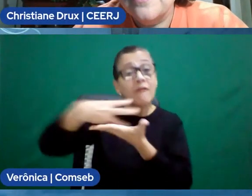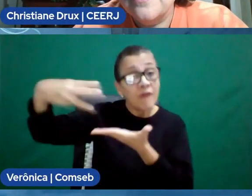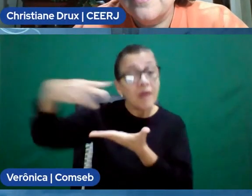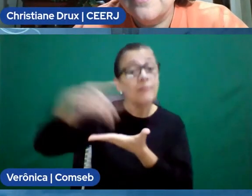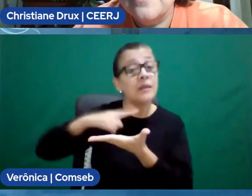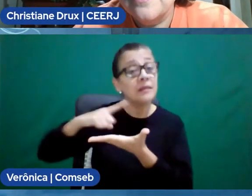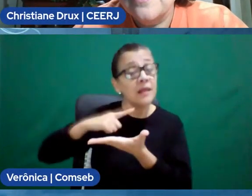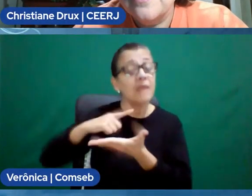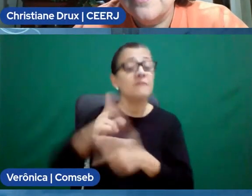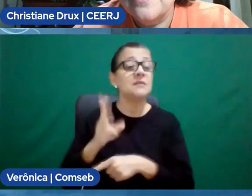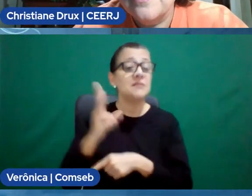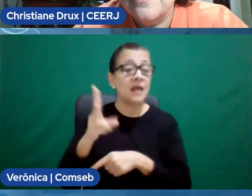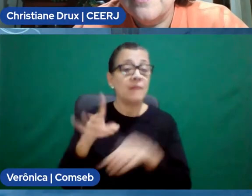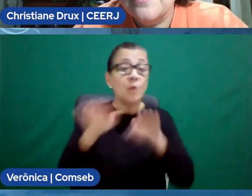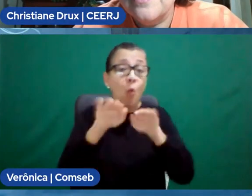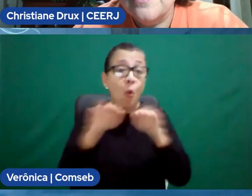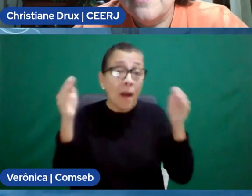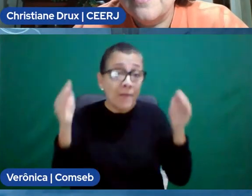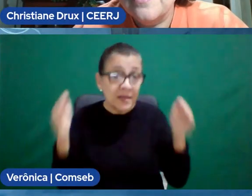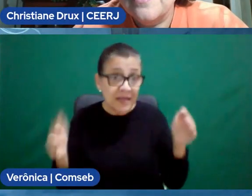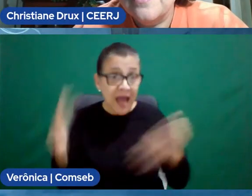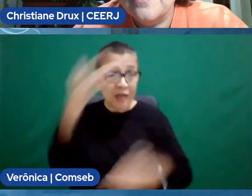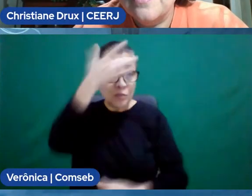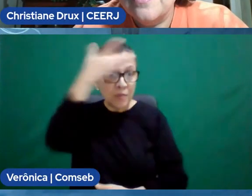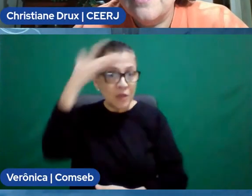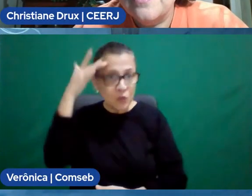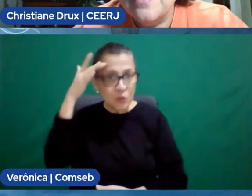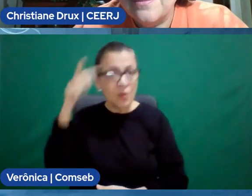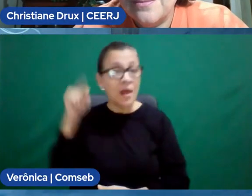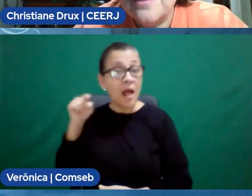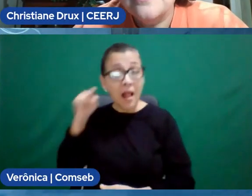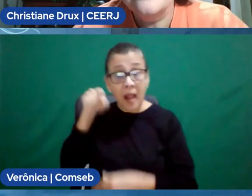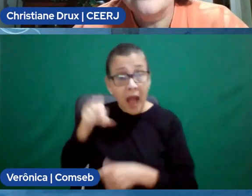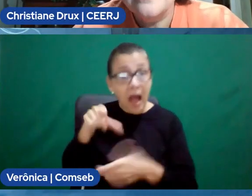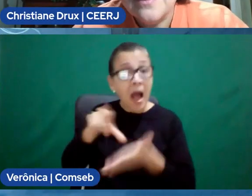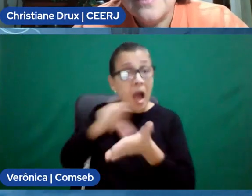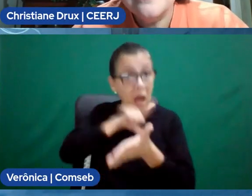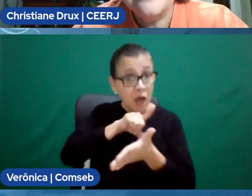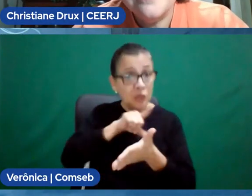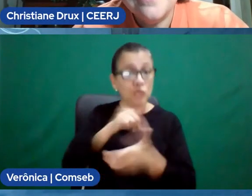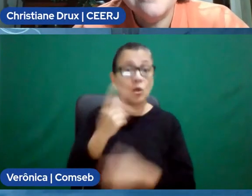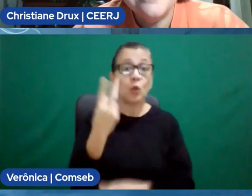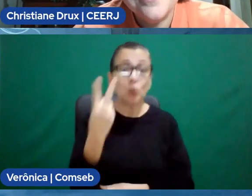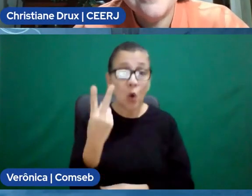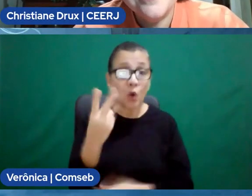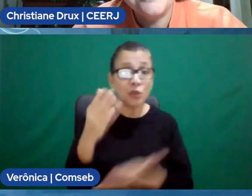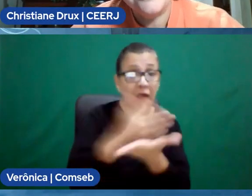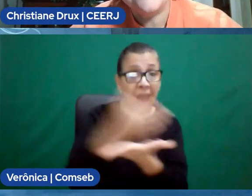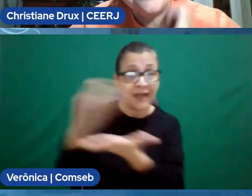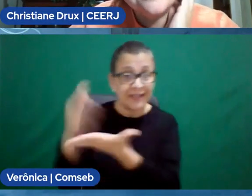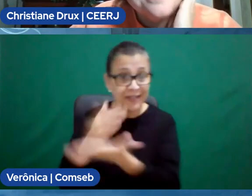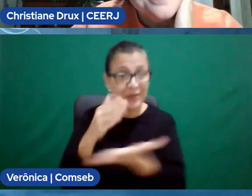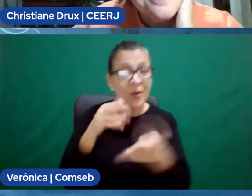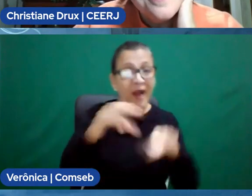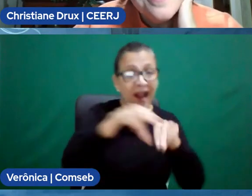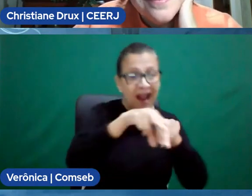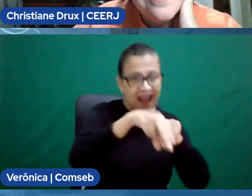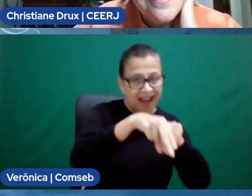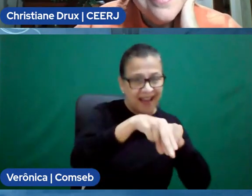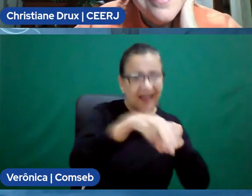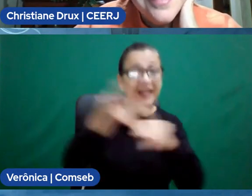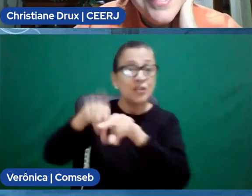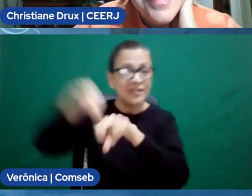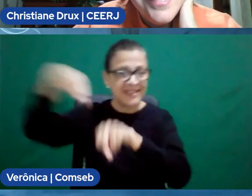as pessoas, ao entrar, podem ir lá. Antes eram dois caderninhos, de encarnados e desencarnados. Hoje em dia escreve